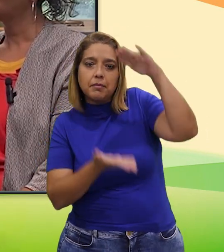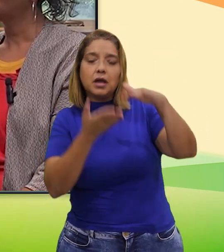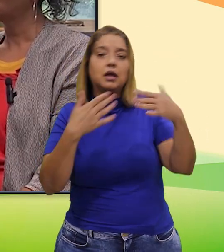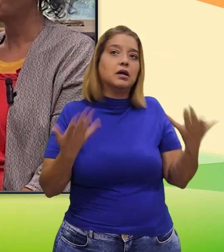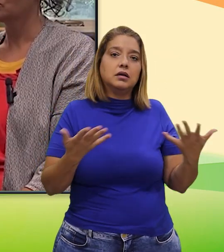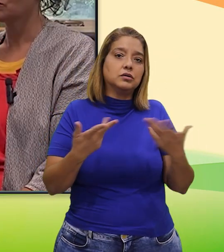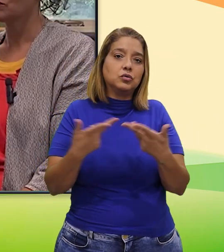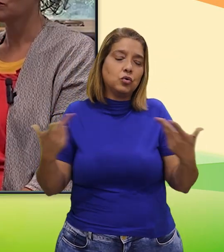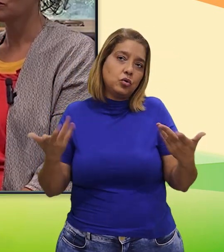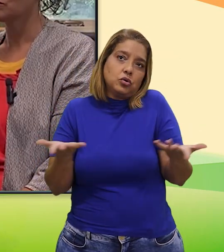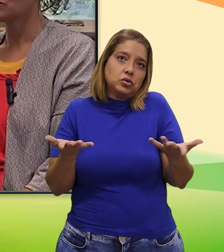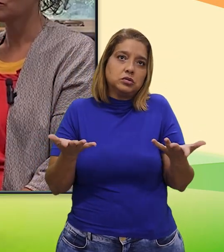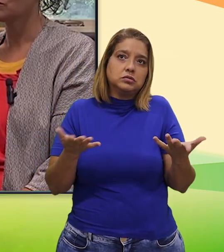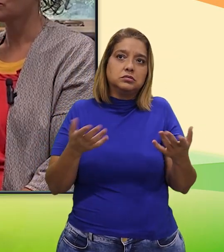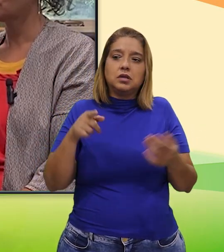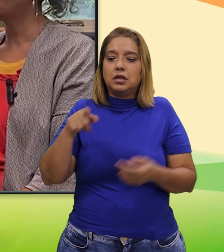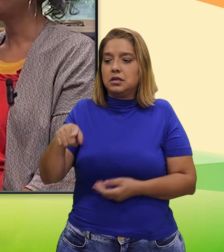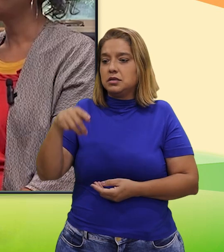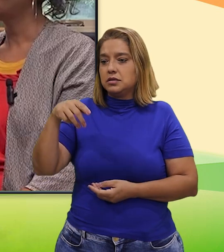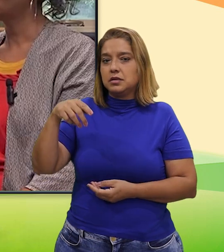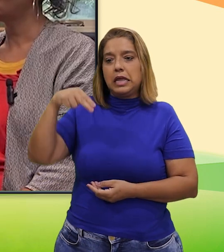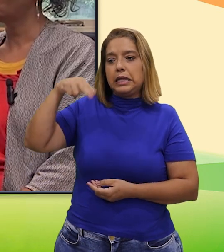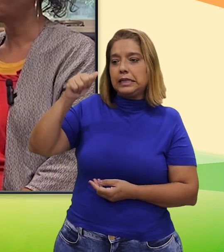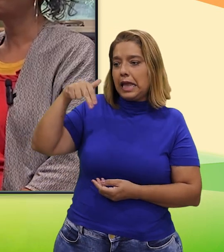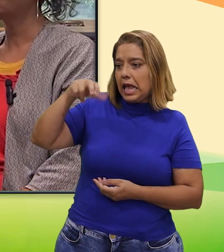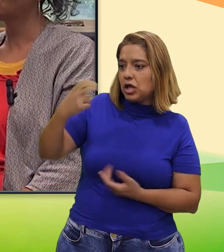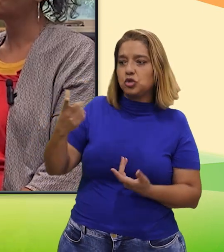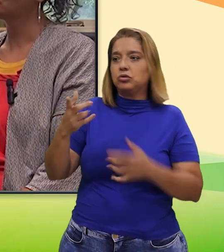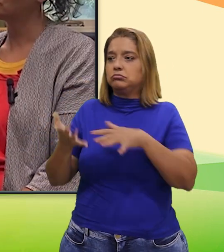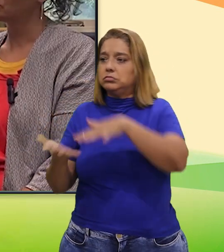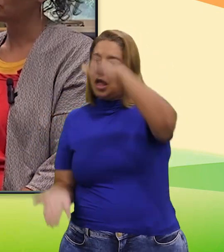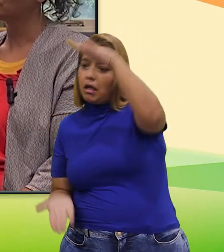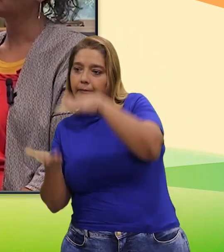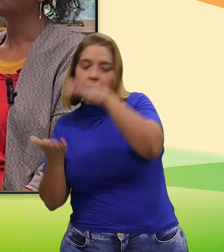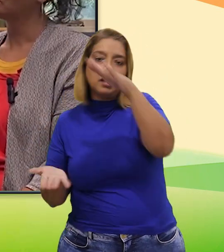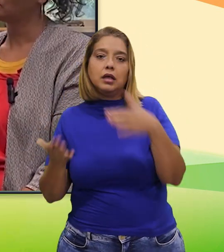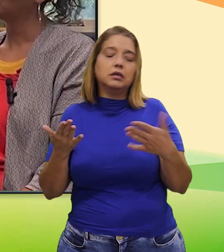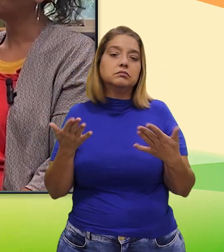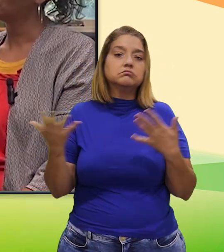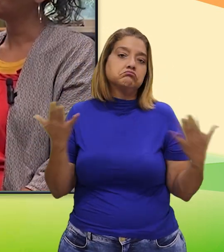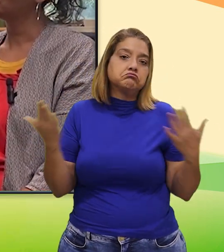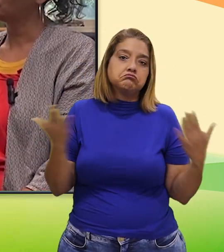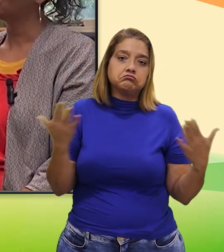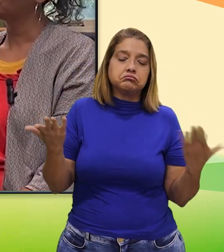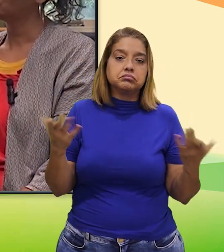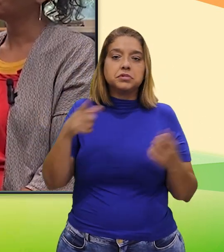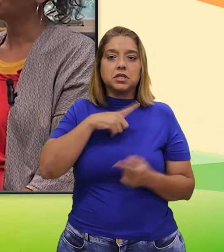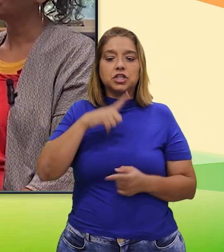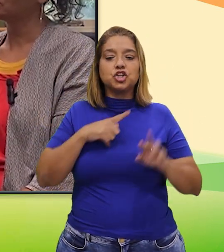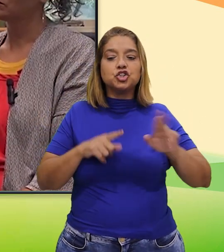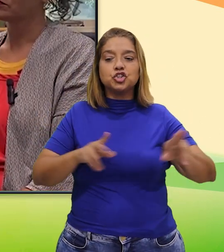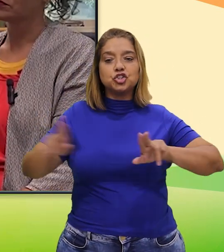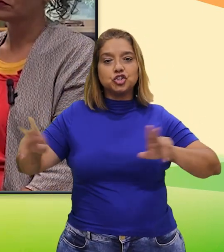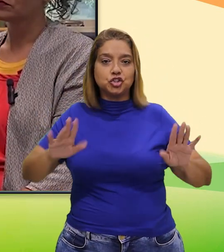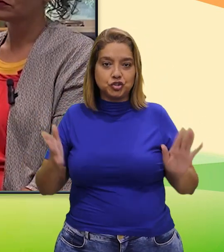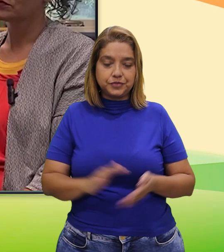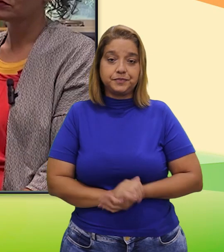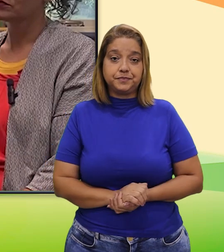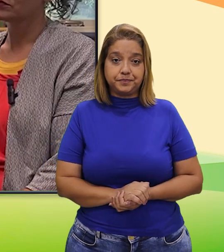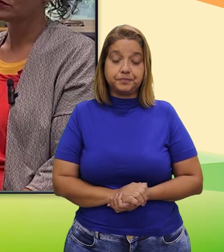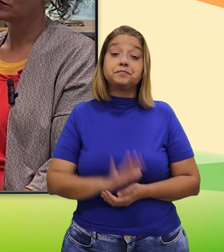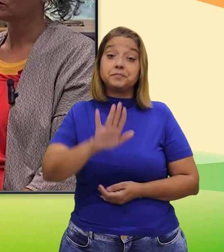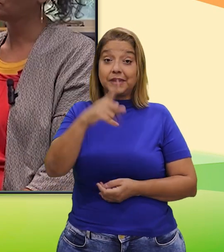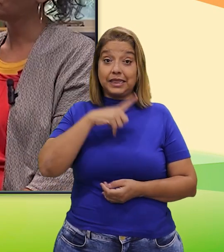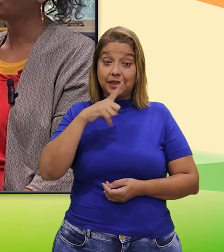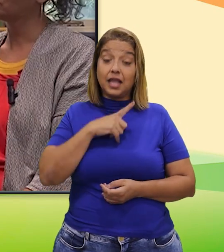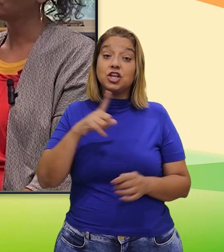nesse tamanho, o nanoplástico seria desse tamanho, o microplástico seria desse tamanho, ou seja, você tem